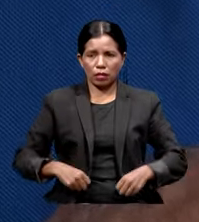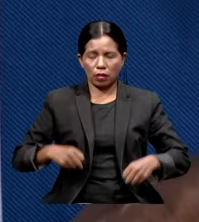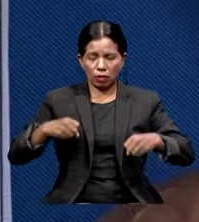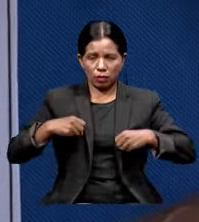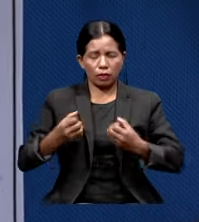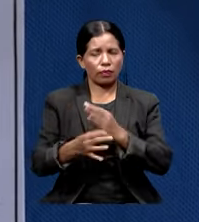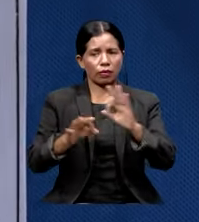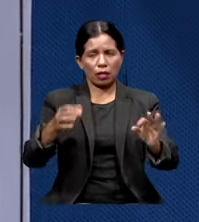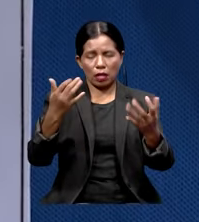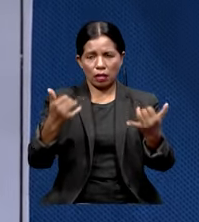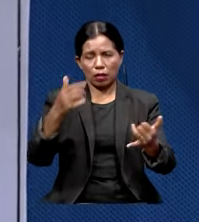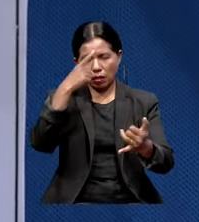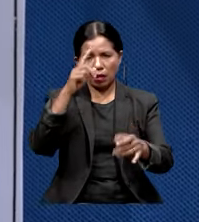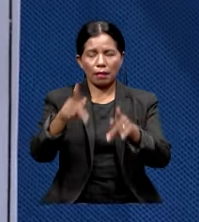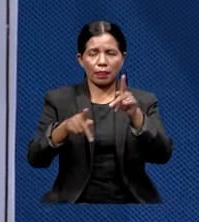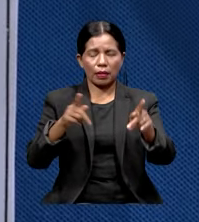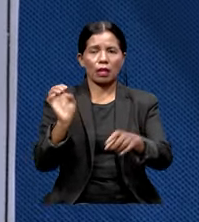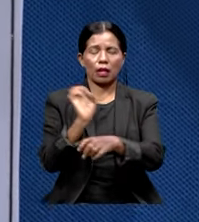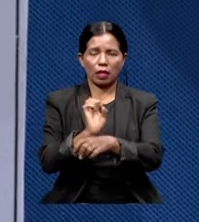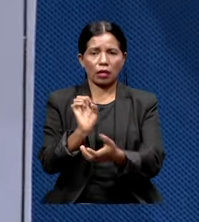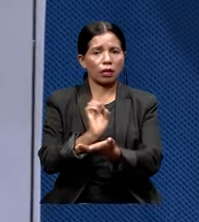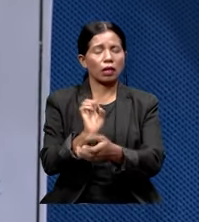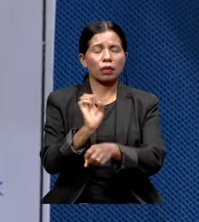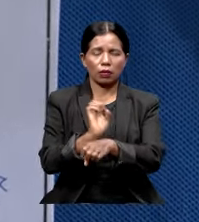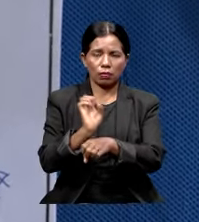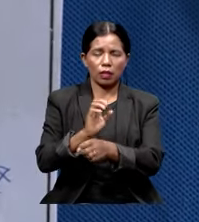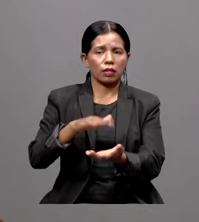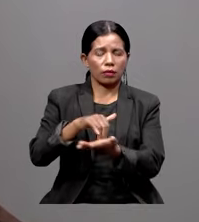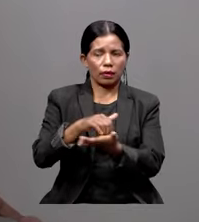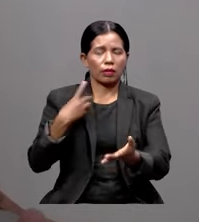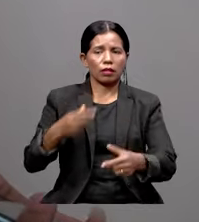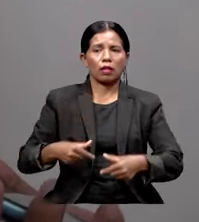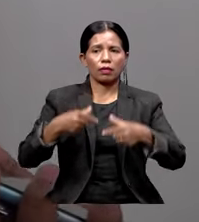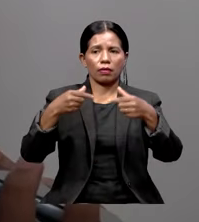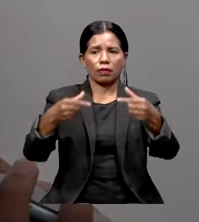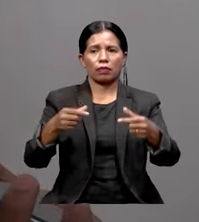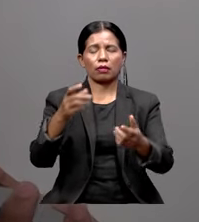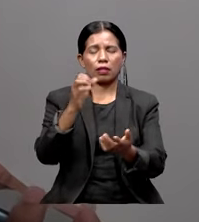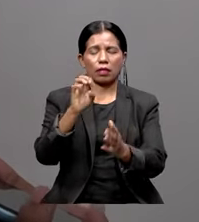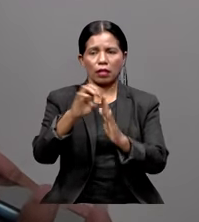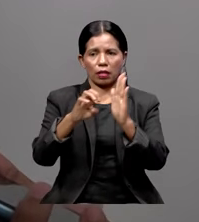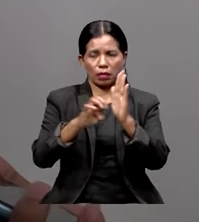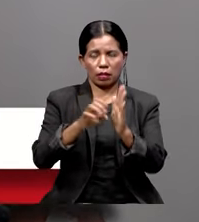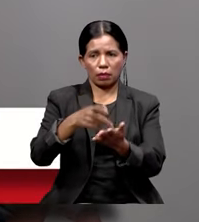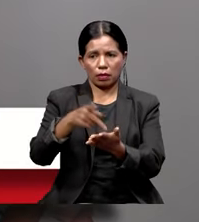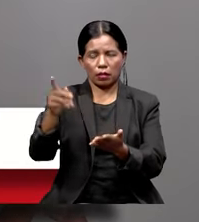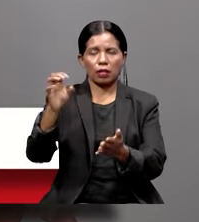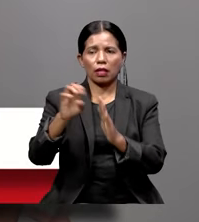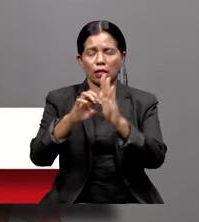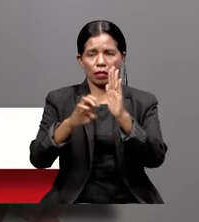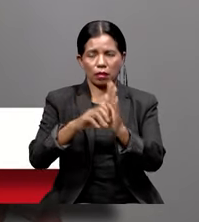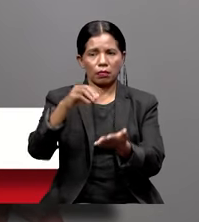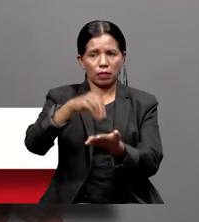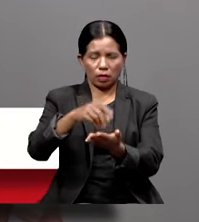gratuita, tambadadão ne povo ne economia se fraco. Ita oferece gratuito, mas está numa selo, está numa tavosa, ne